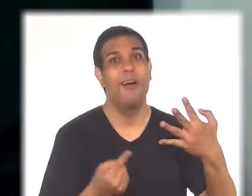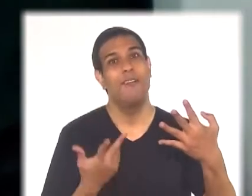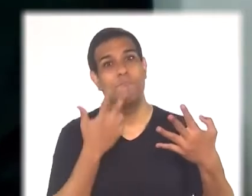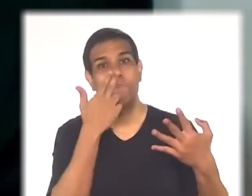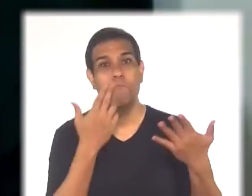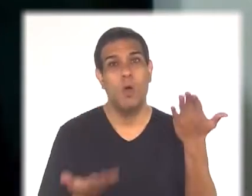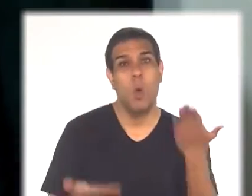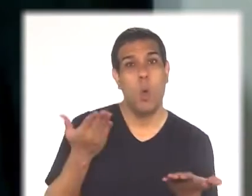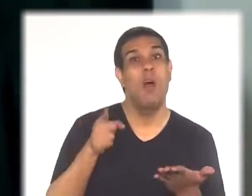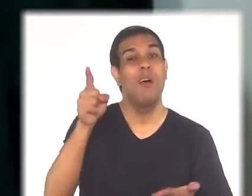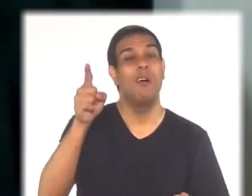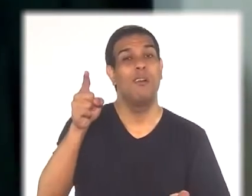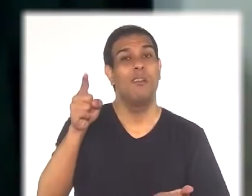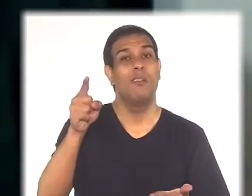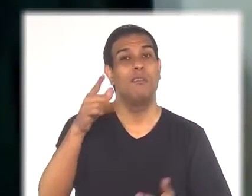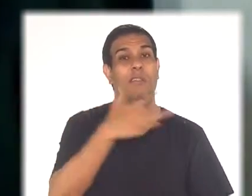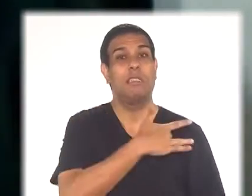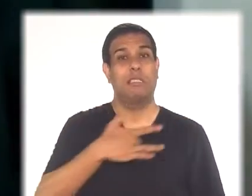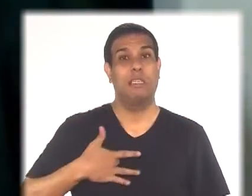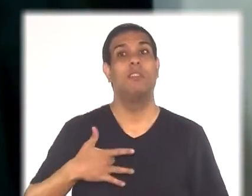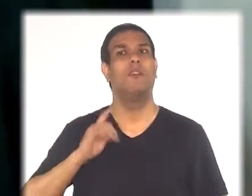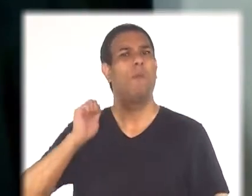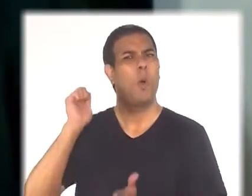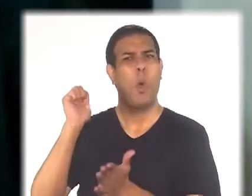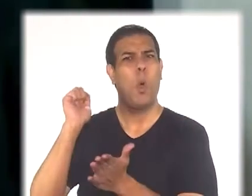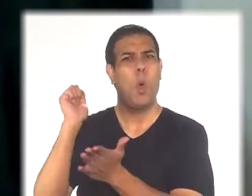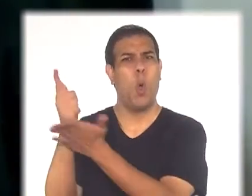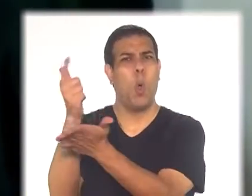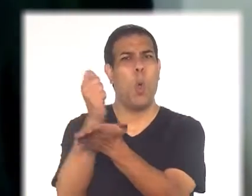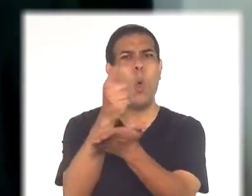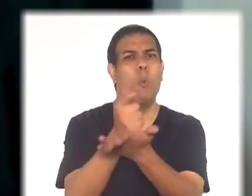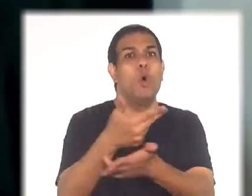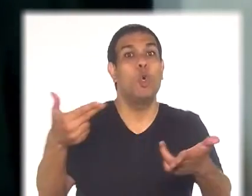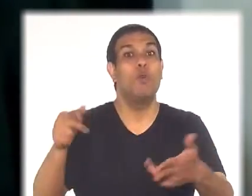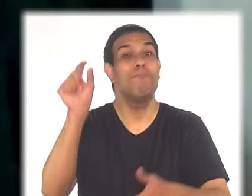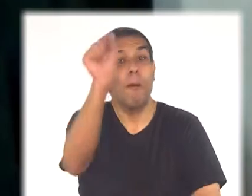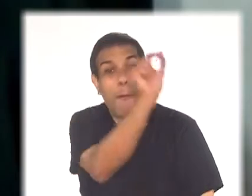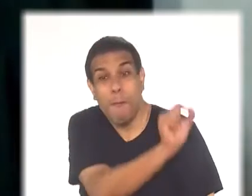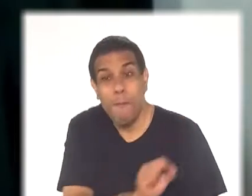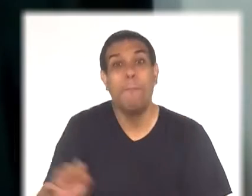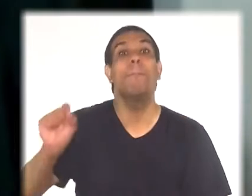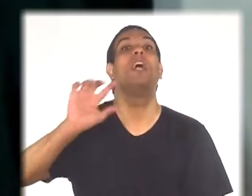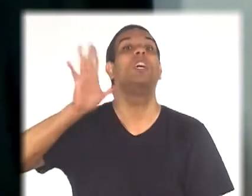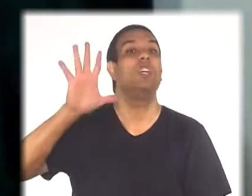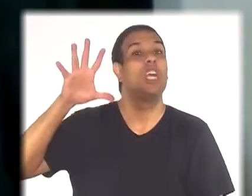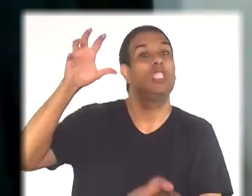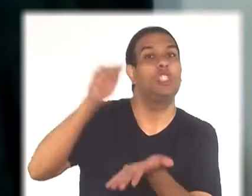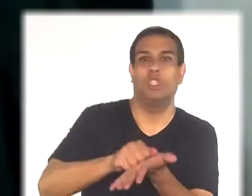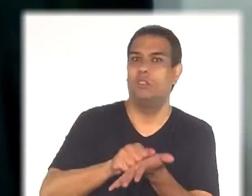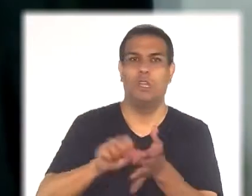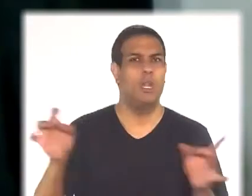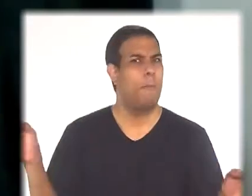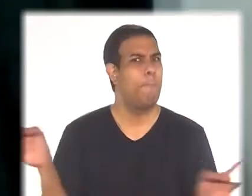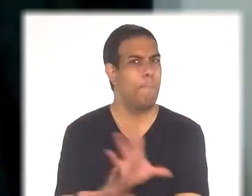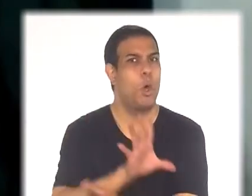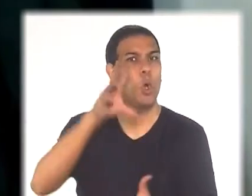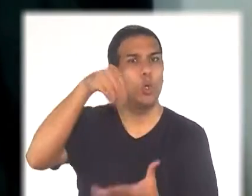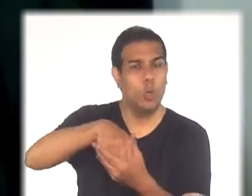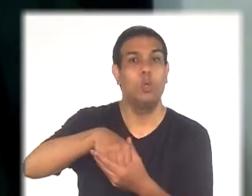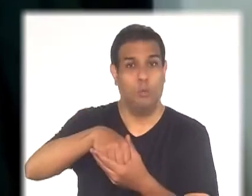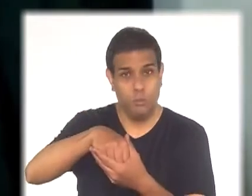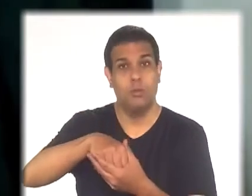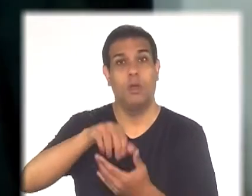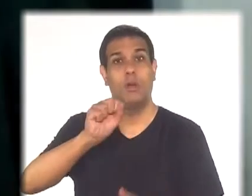outras vacinas, a posição do governo é: vamos comprar a partir do momento que essas vacinas sejam registradas, qualquer